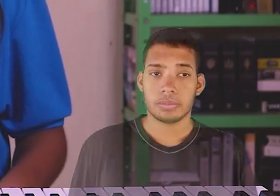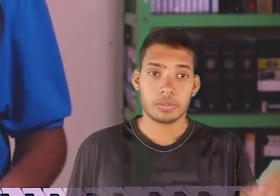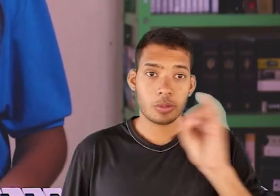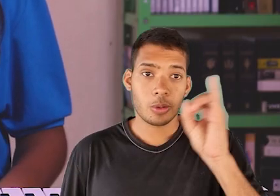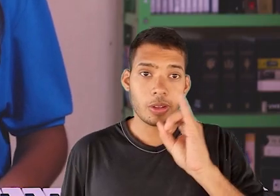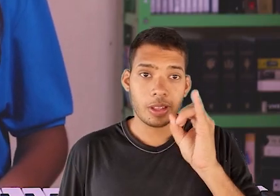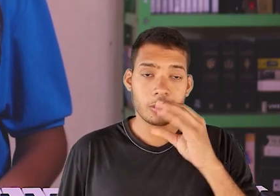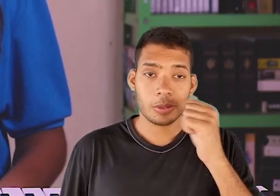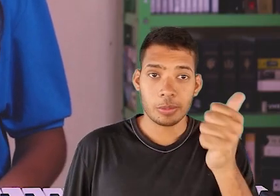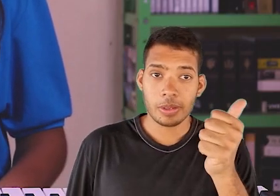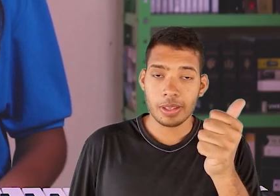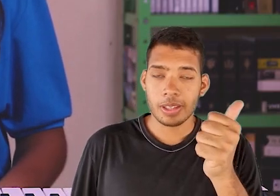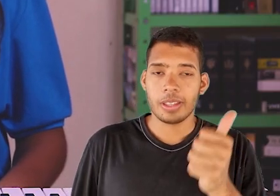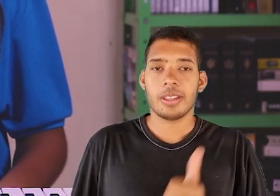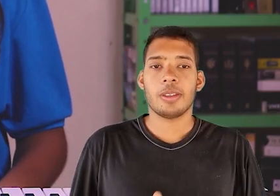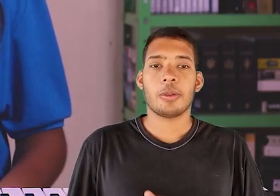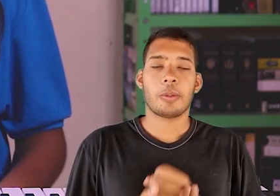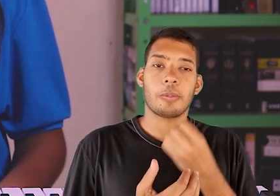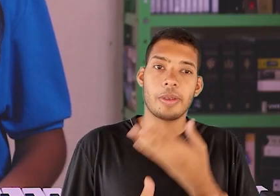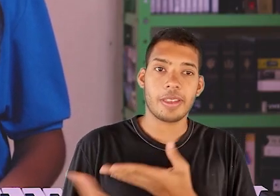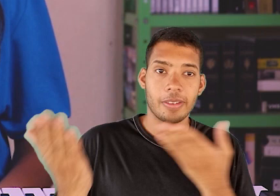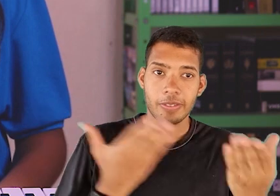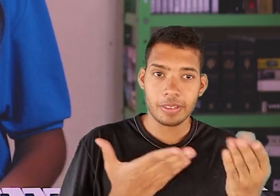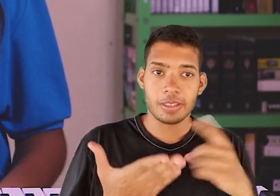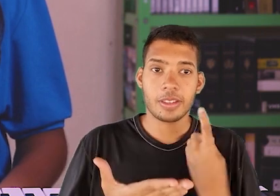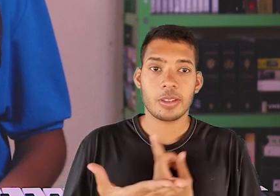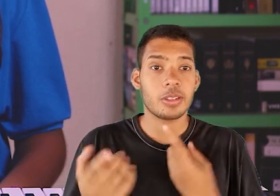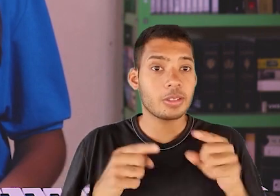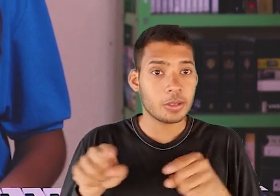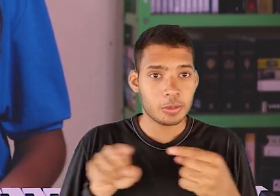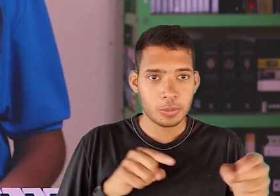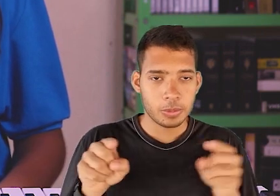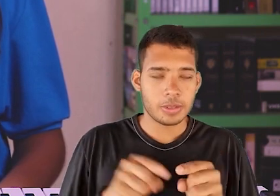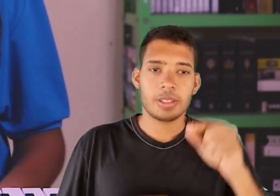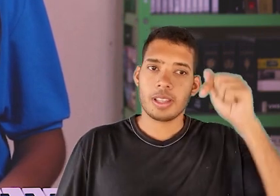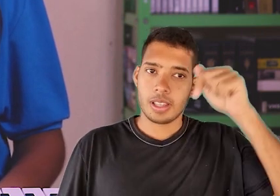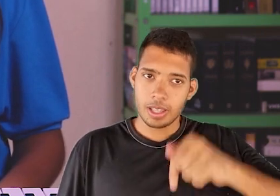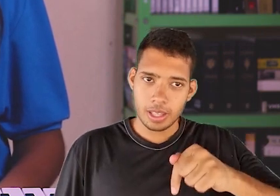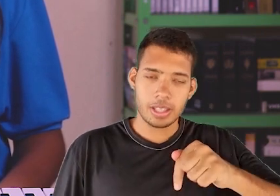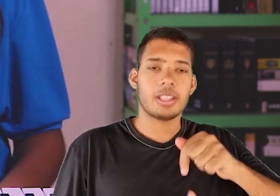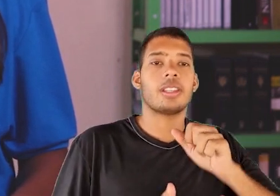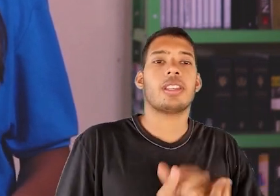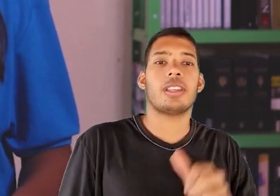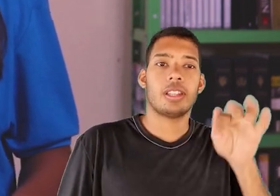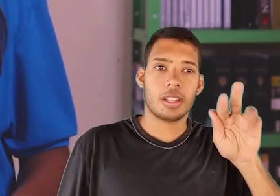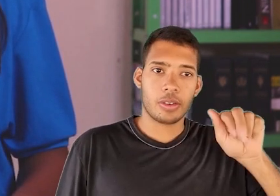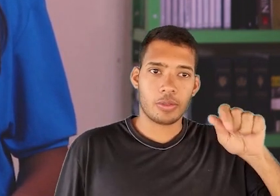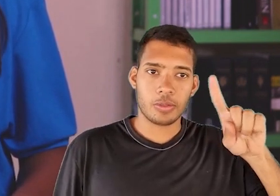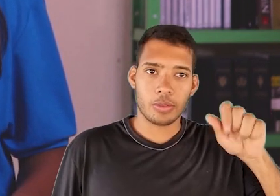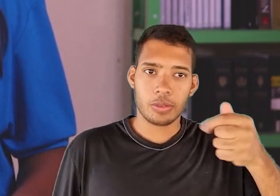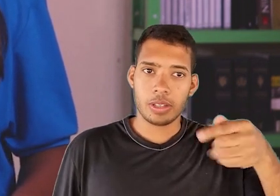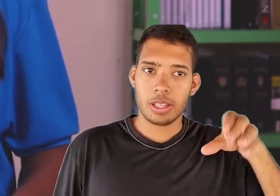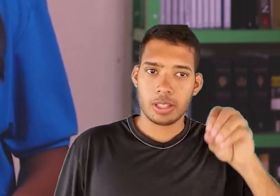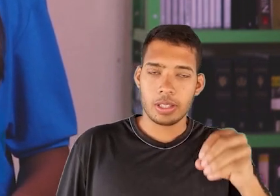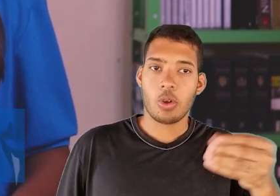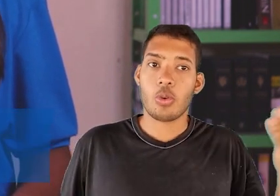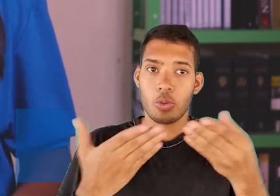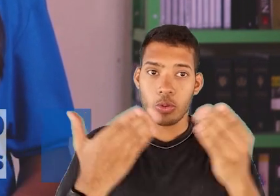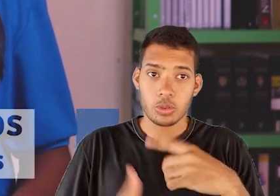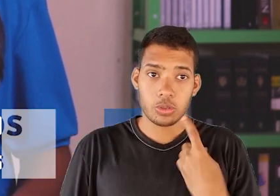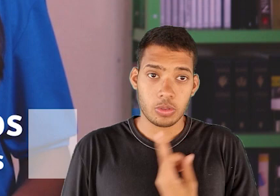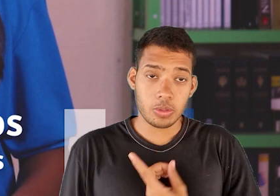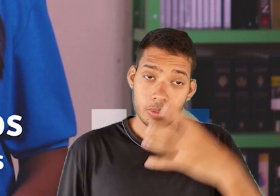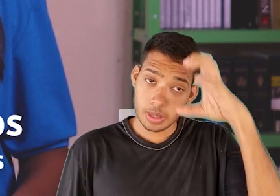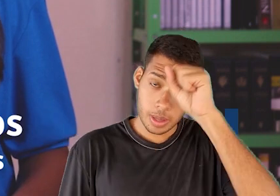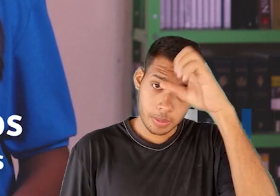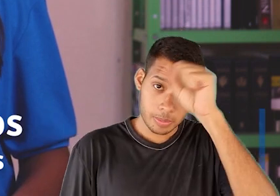Olá, pessoal! Sejam bem-vindos ao acervo musical da Fundação Raimundo Fagner. Neste vídeo,